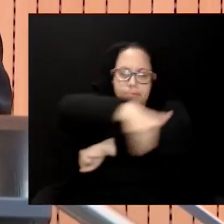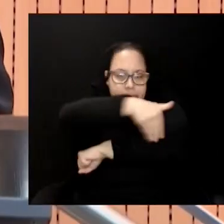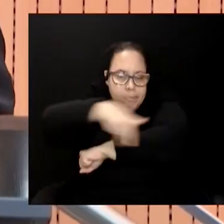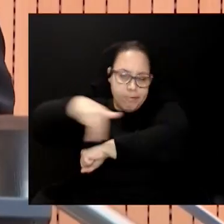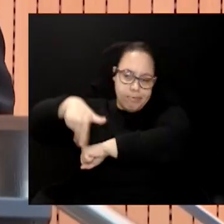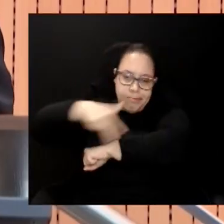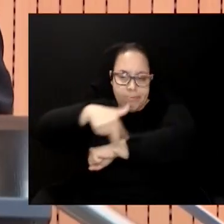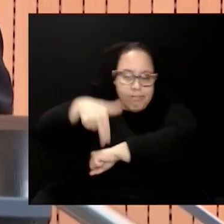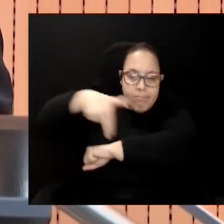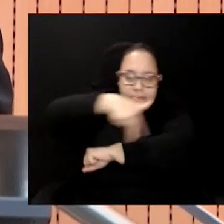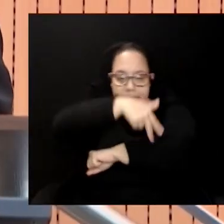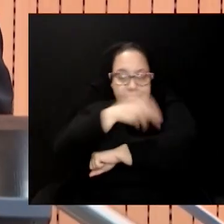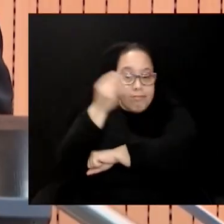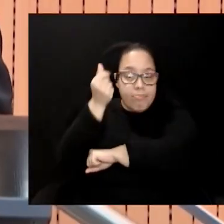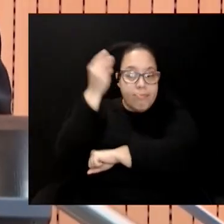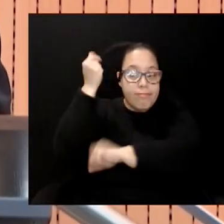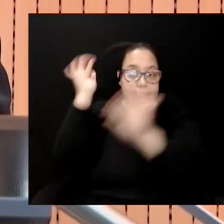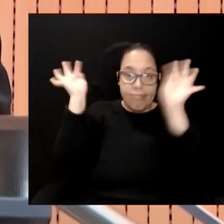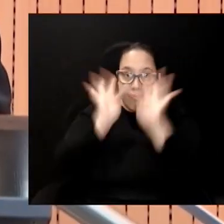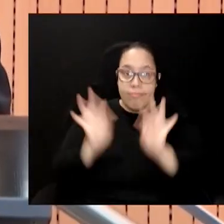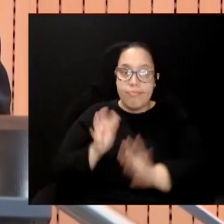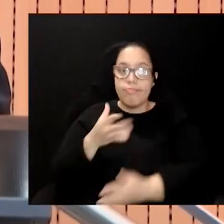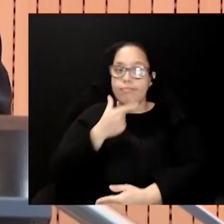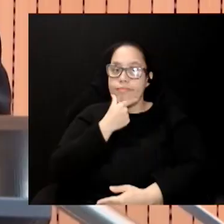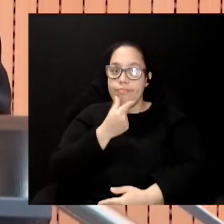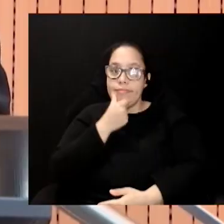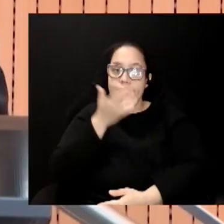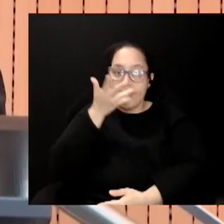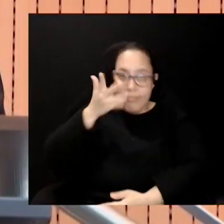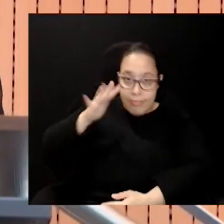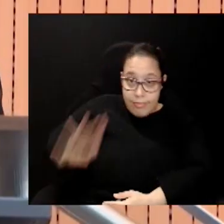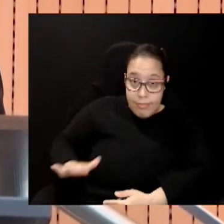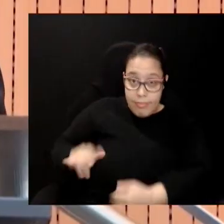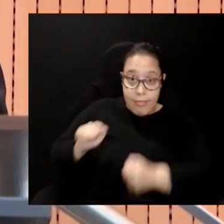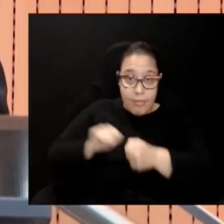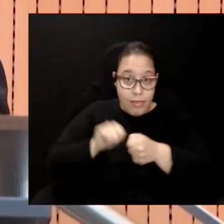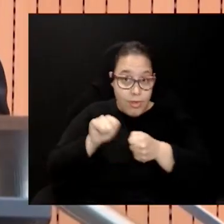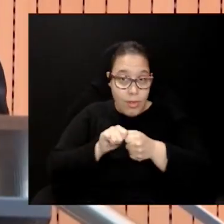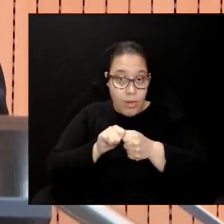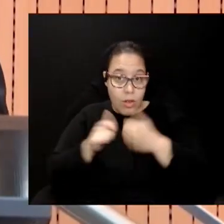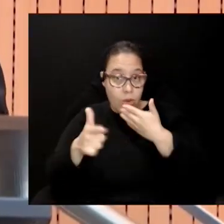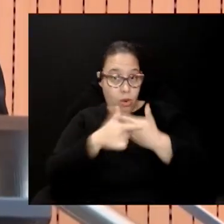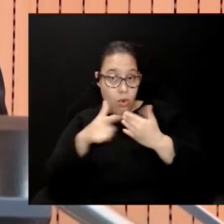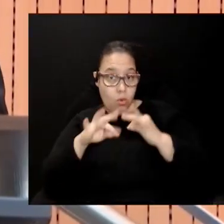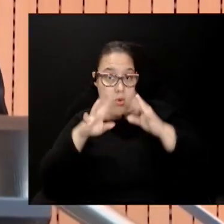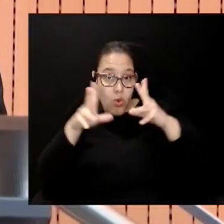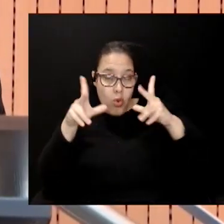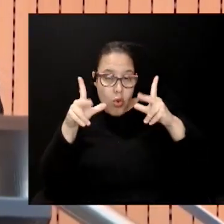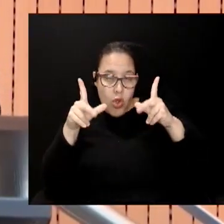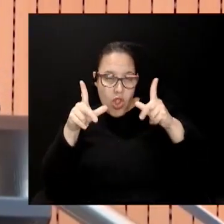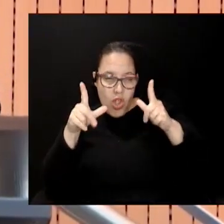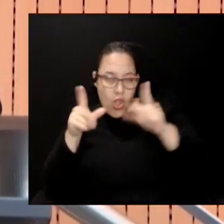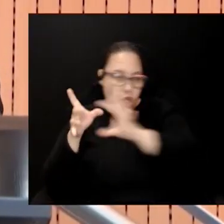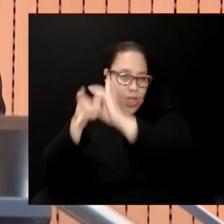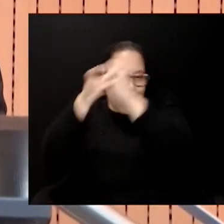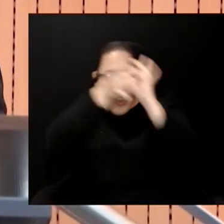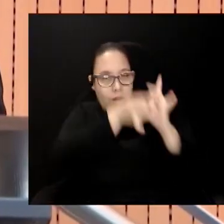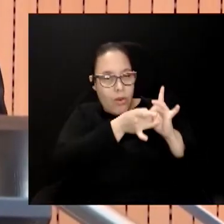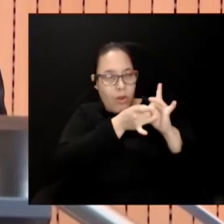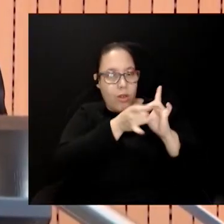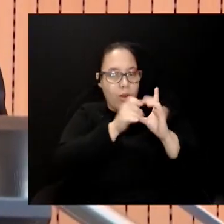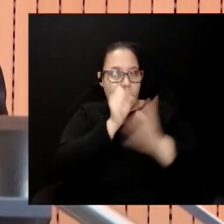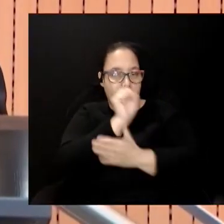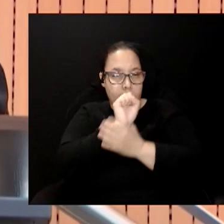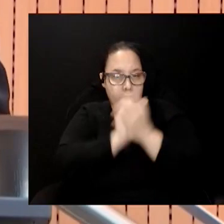tempos felizes de menino. Fazia de papel toda uma armada, e estendendo o meu braço pequenino,